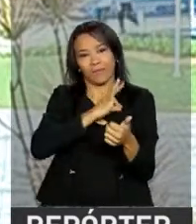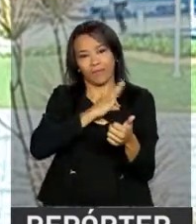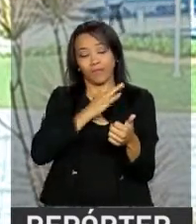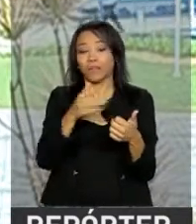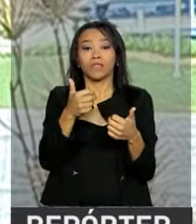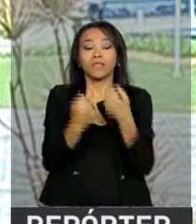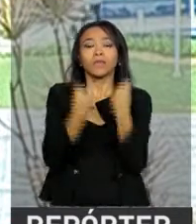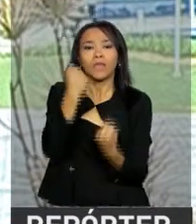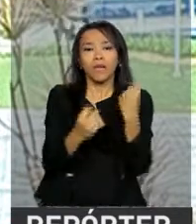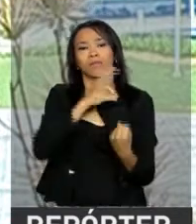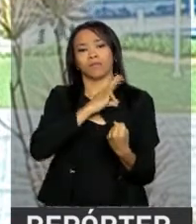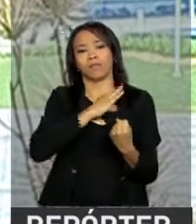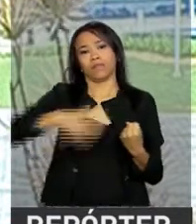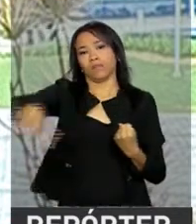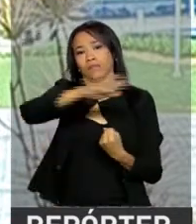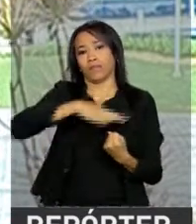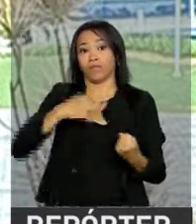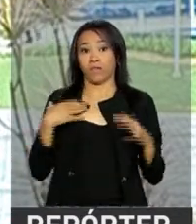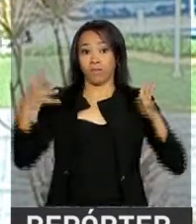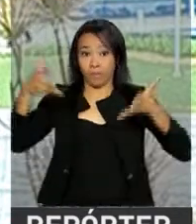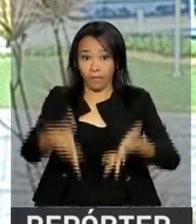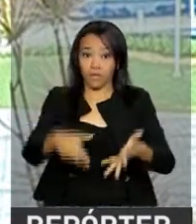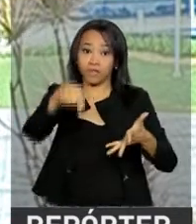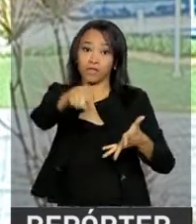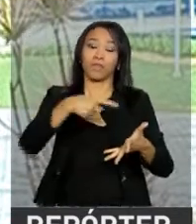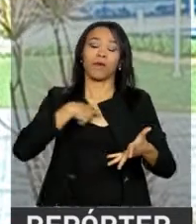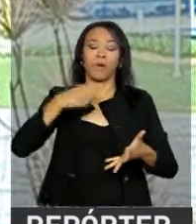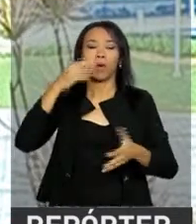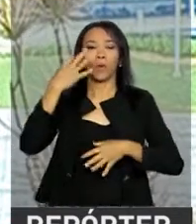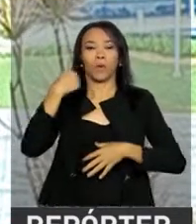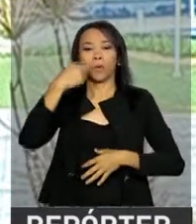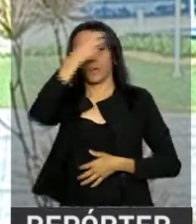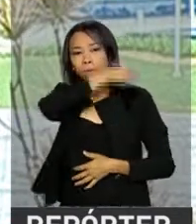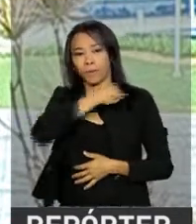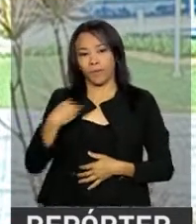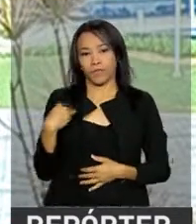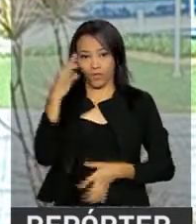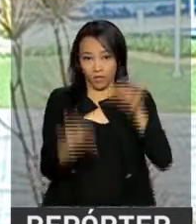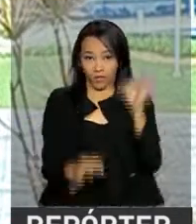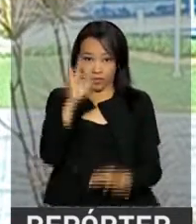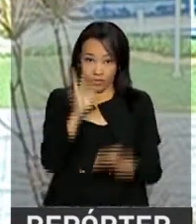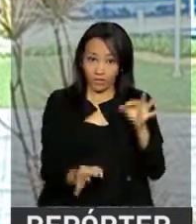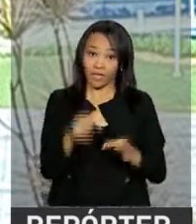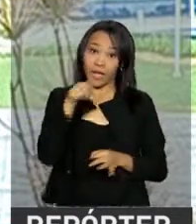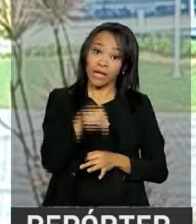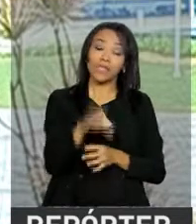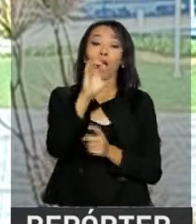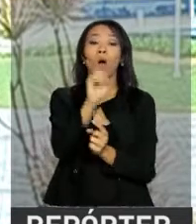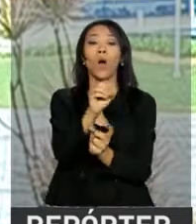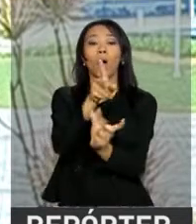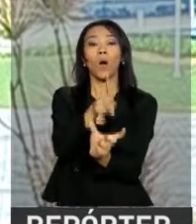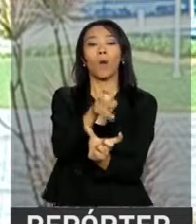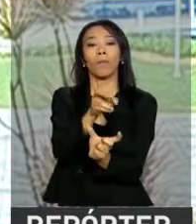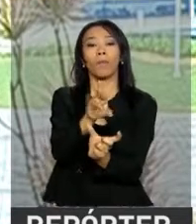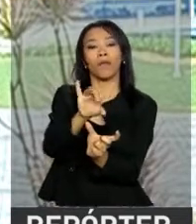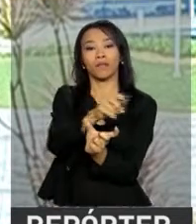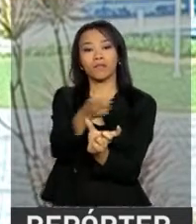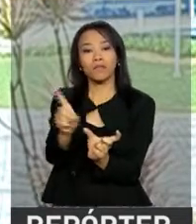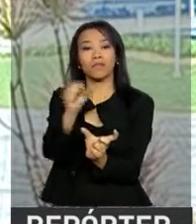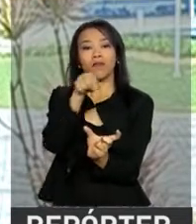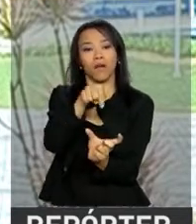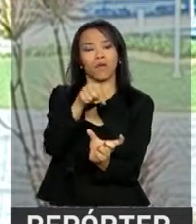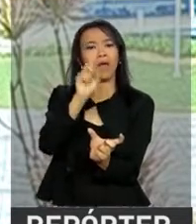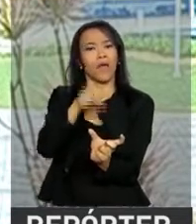e do ministro da justiça alexandre de moraes a operação rodovia é um grande esforço governamental que